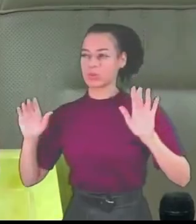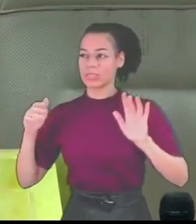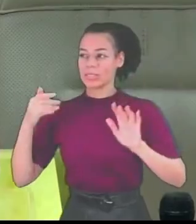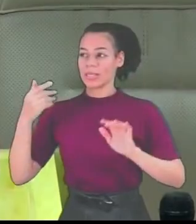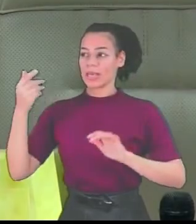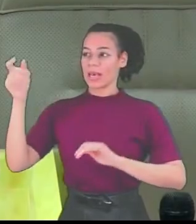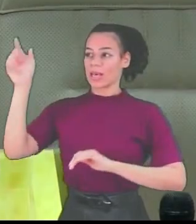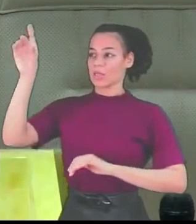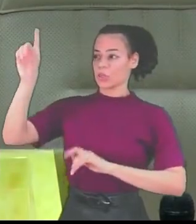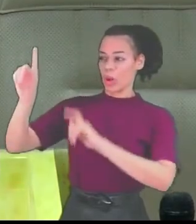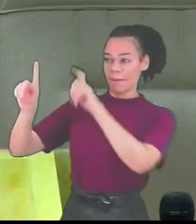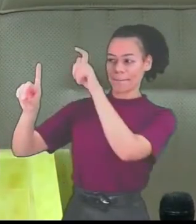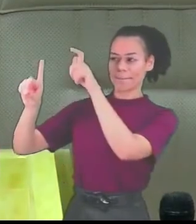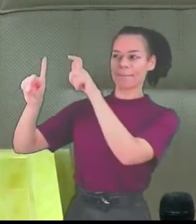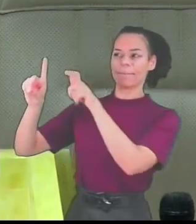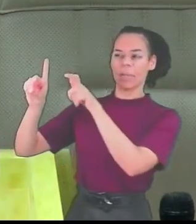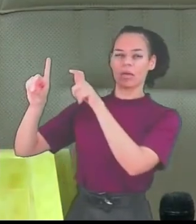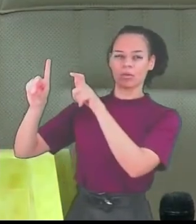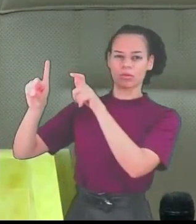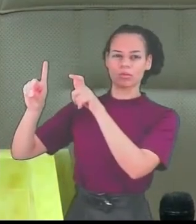de Deus